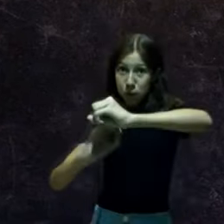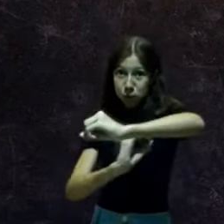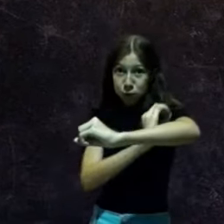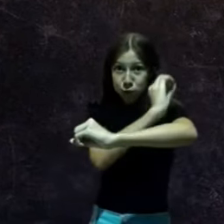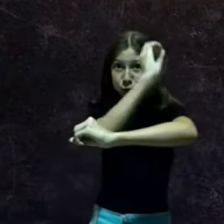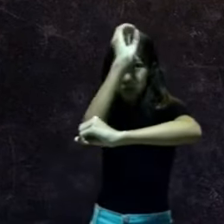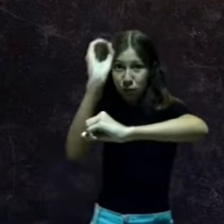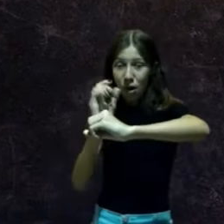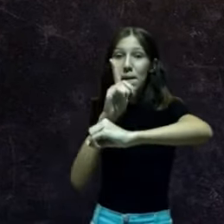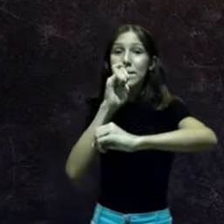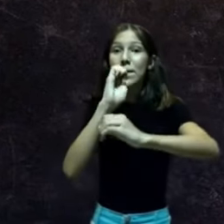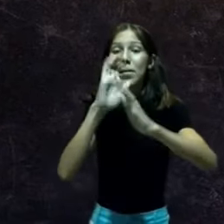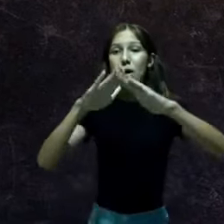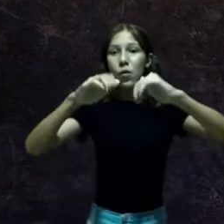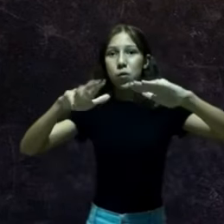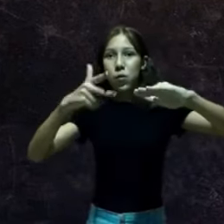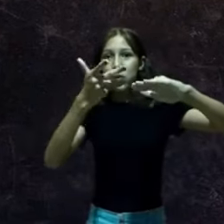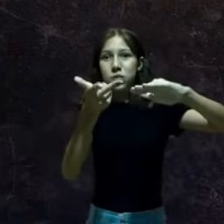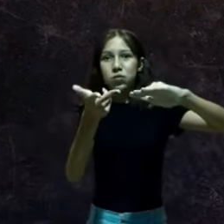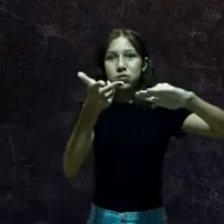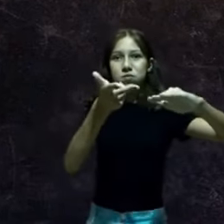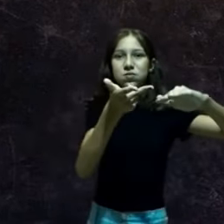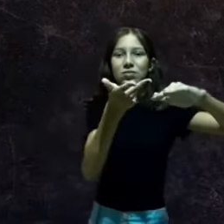mar. Em viagens,